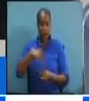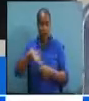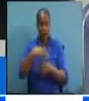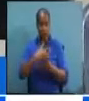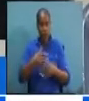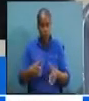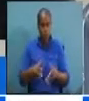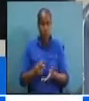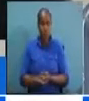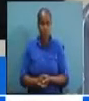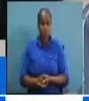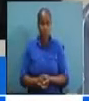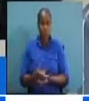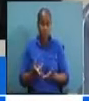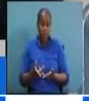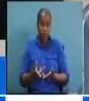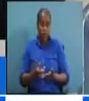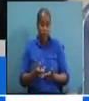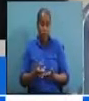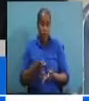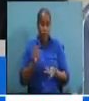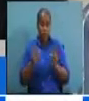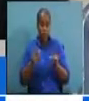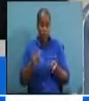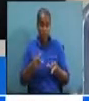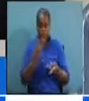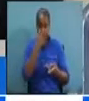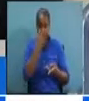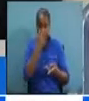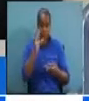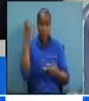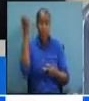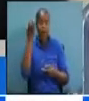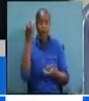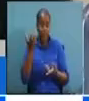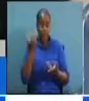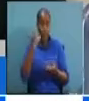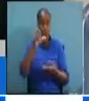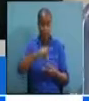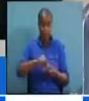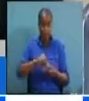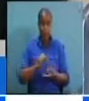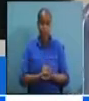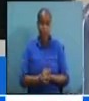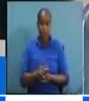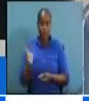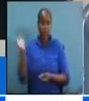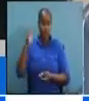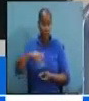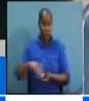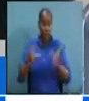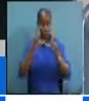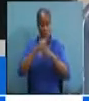áreas, setores que, de alguma forma, respeitam, digamos assim, os mecanismos climáticos. E também estamos a trazer